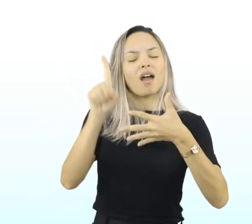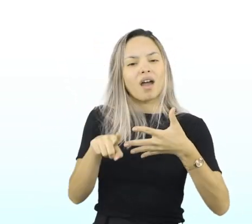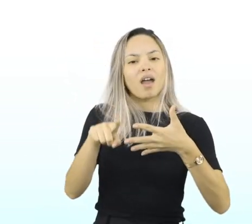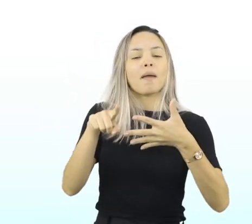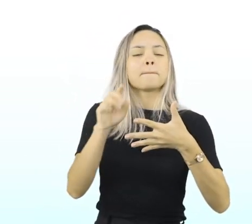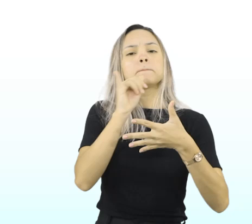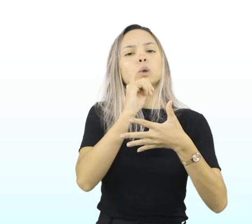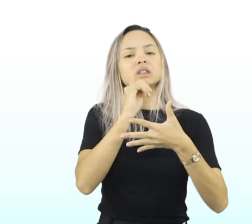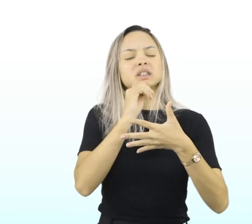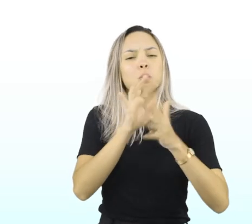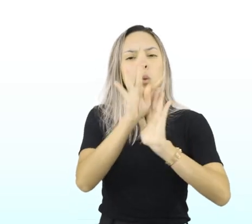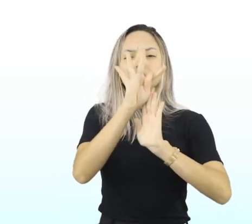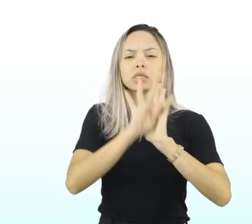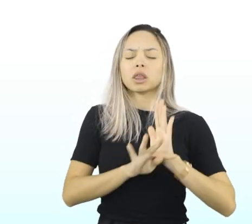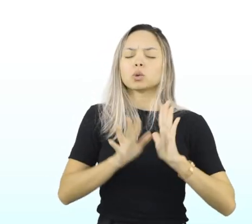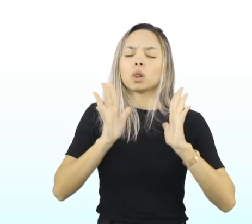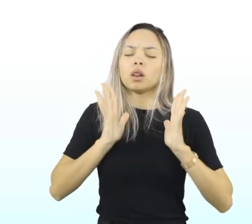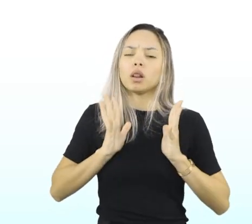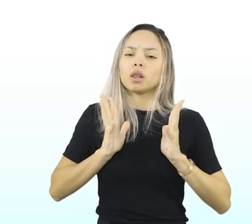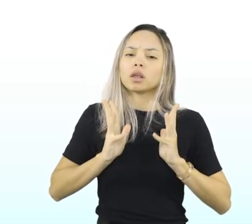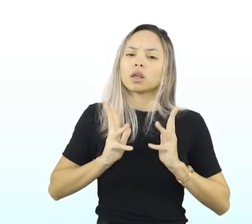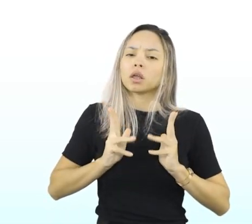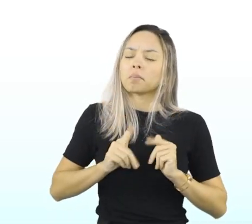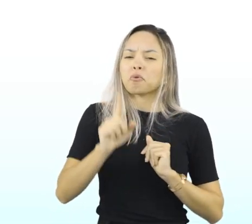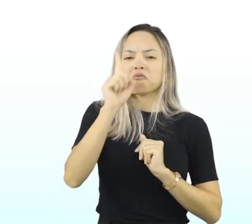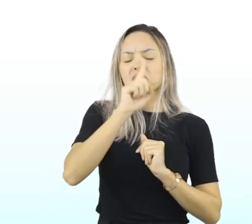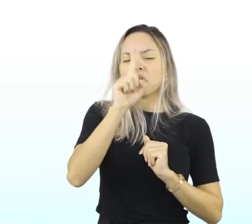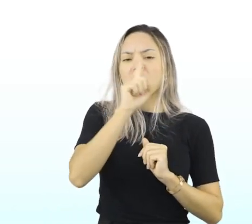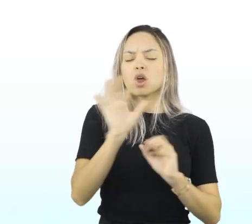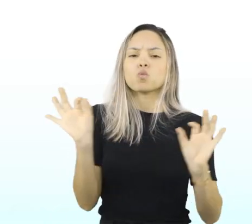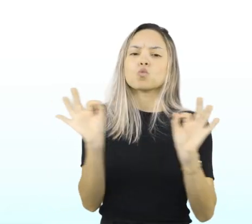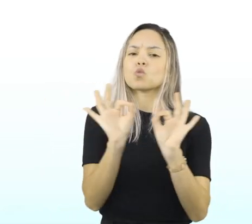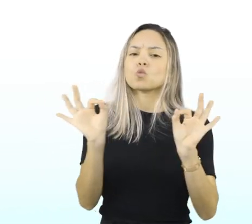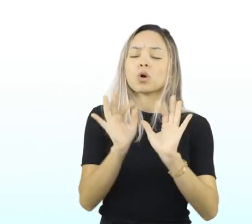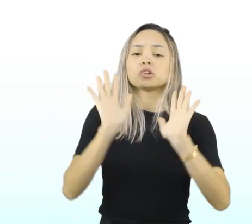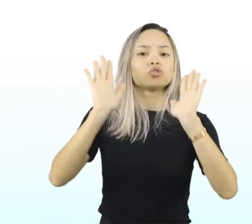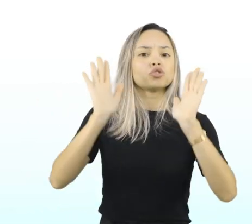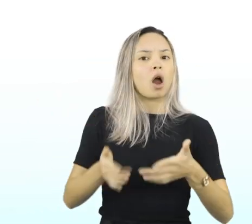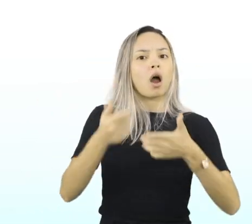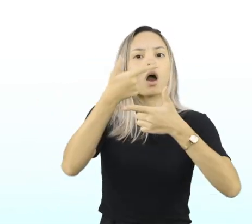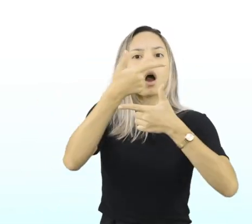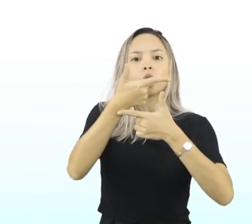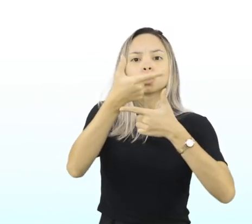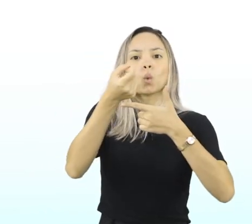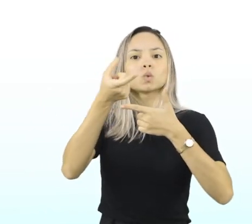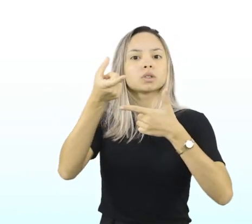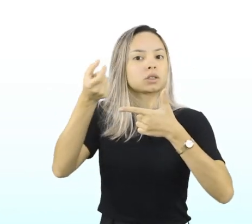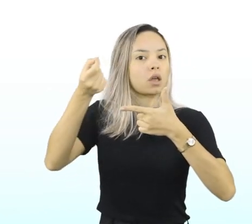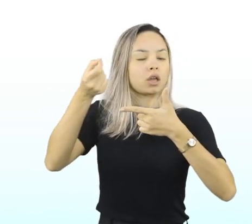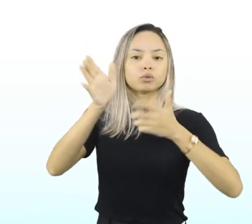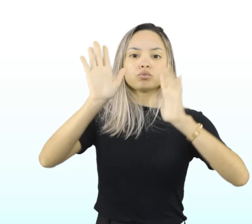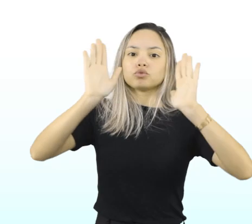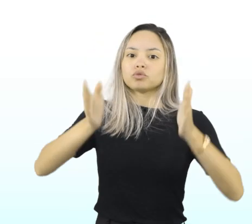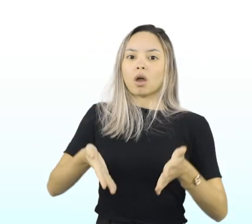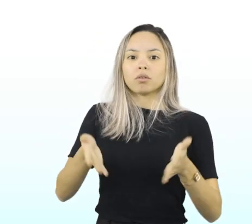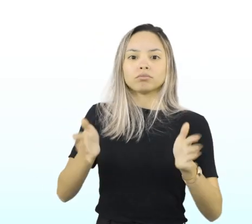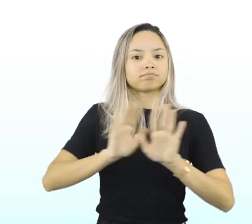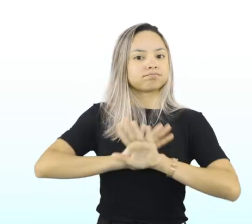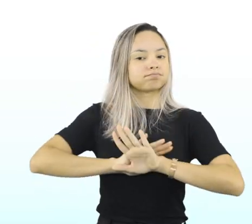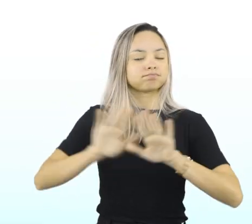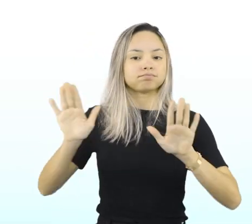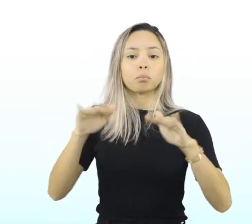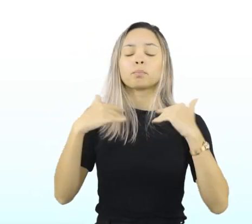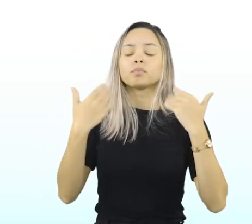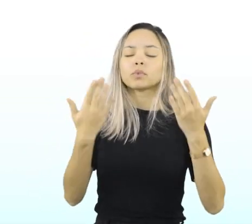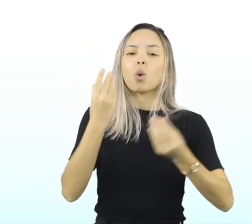1. Então, se você tem um texto limpo, um texto sem falhas gramaticais, você já garante os 200 pontos,